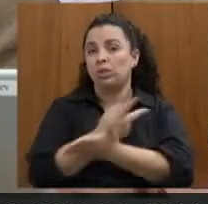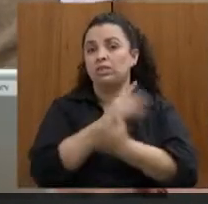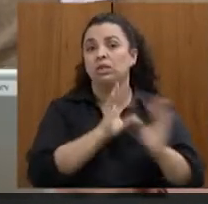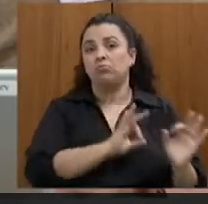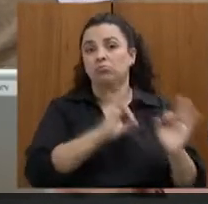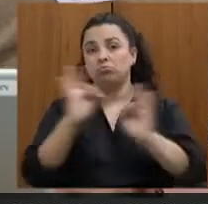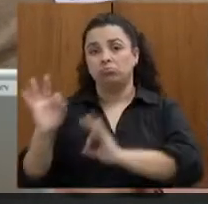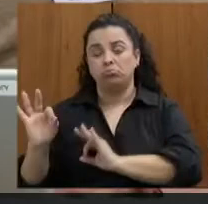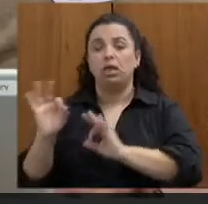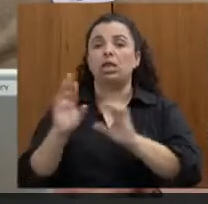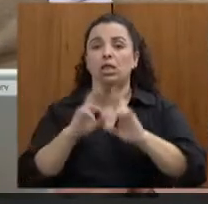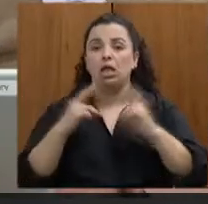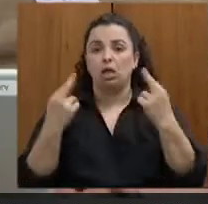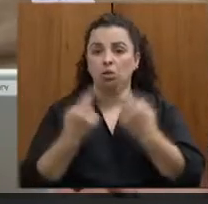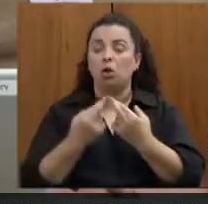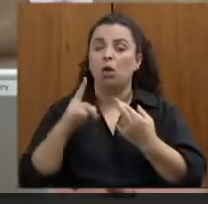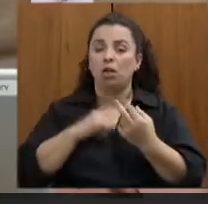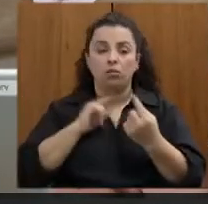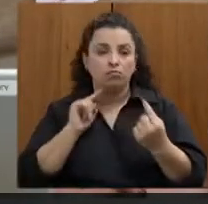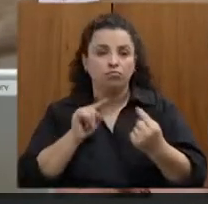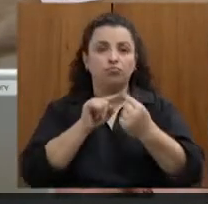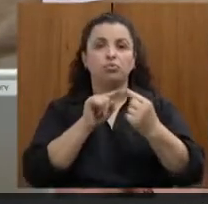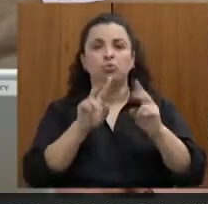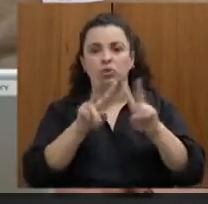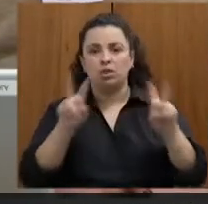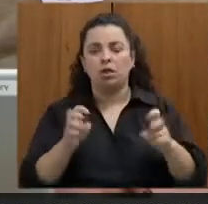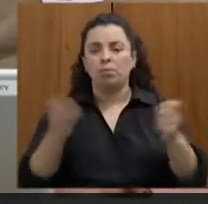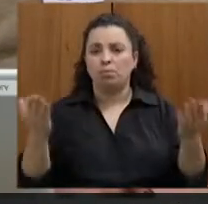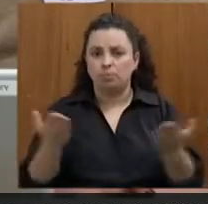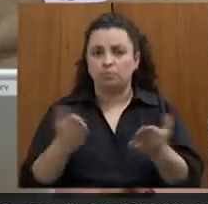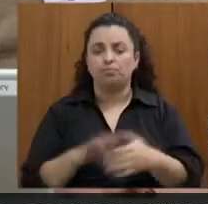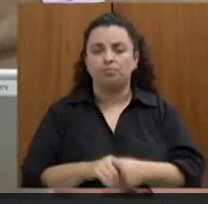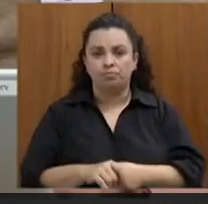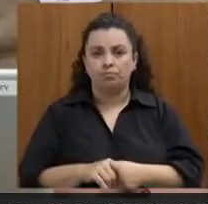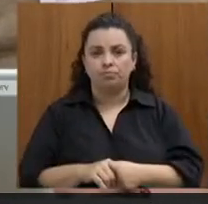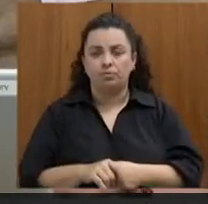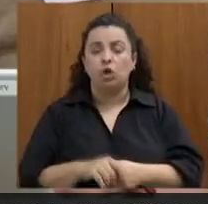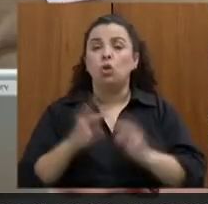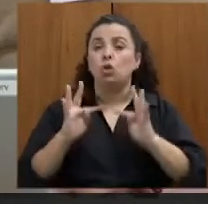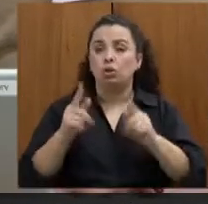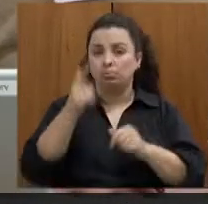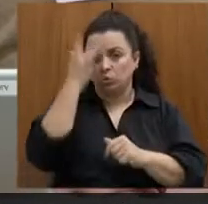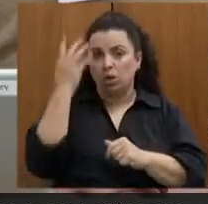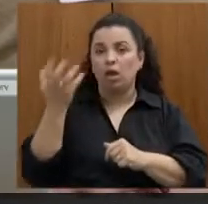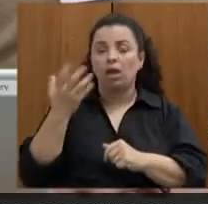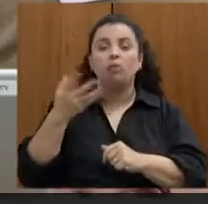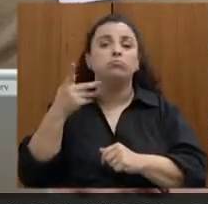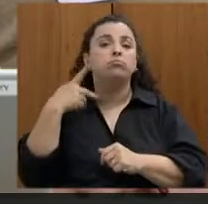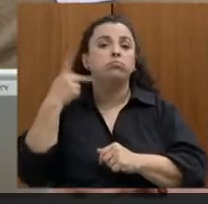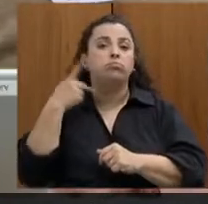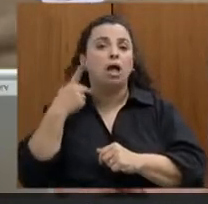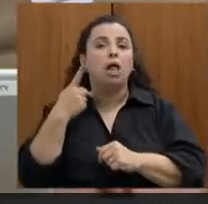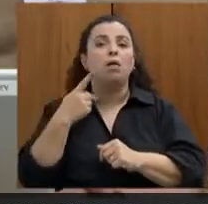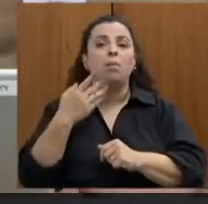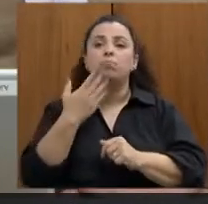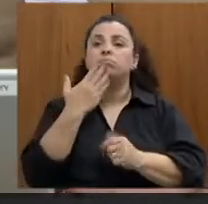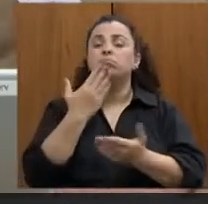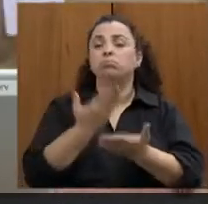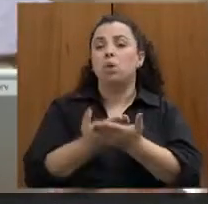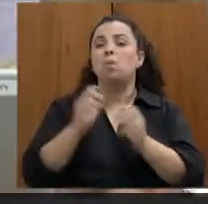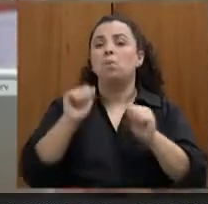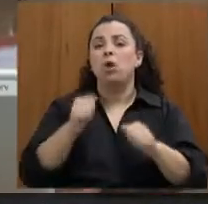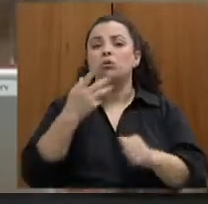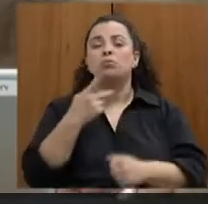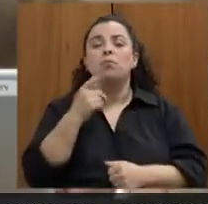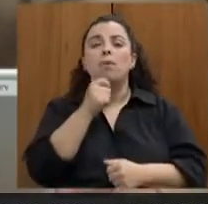do tema debatido. As parlamentares e os parlamentares que ainda desejarem apresentar requerimentos podem manifestar-se